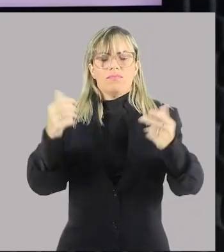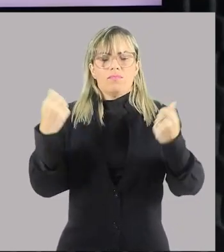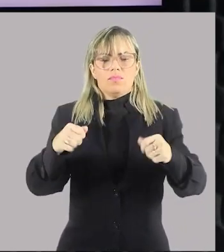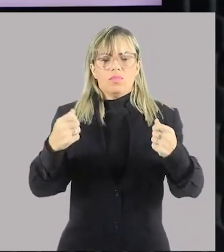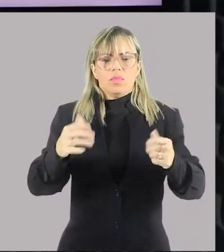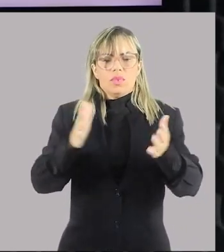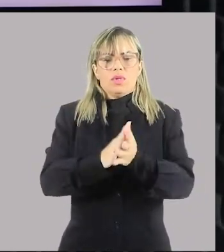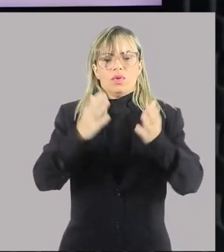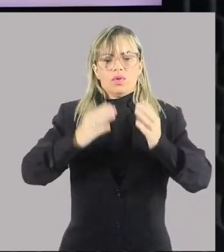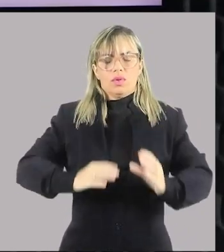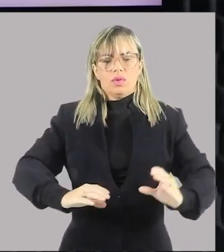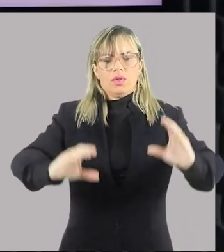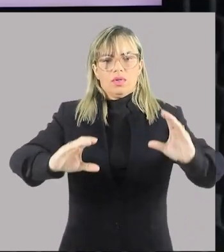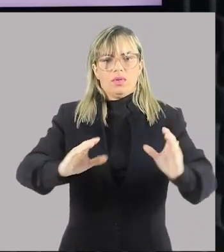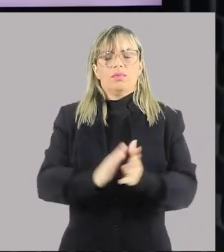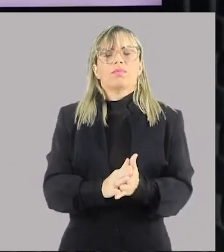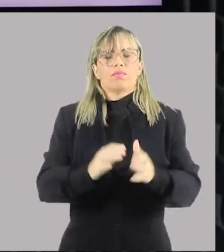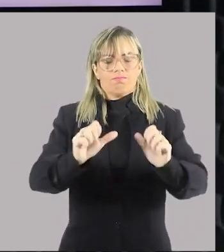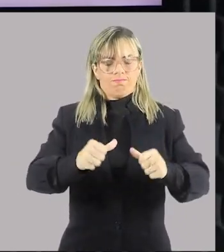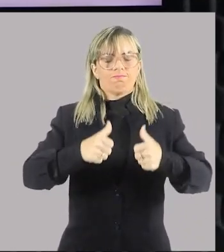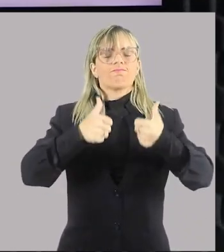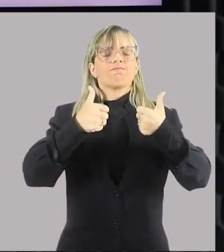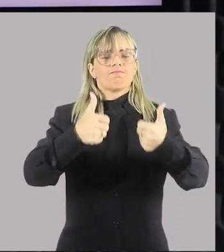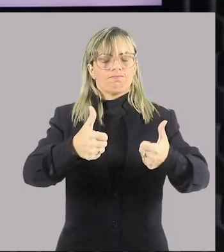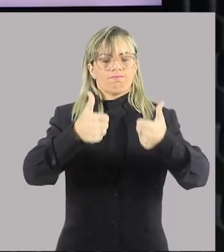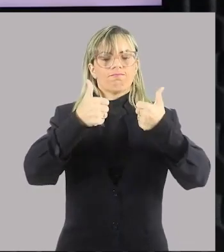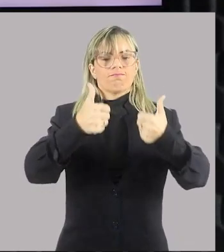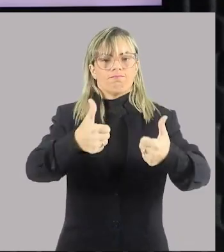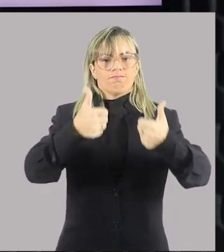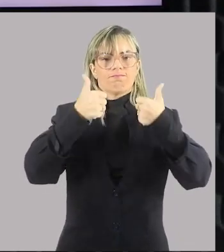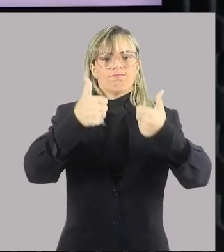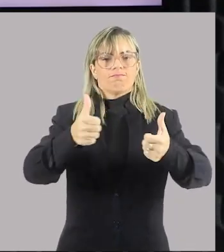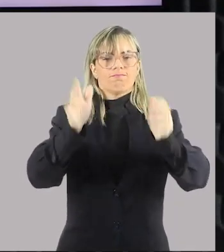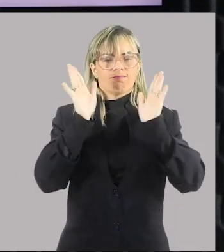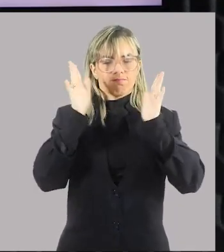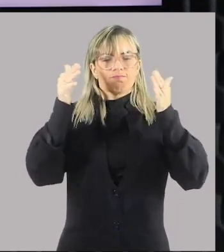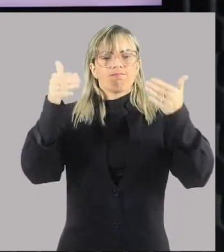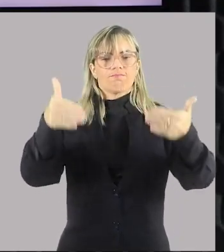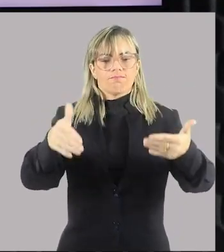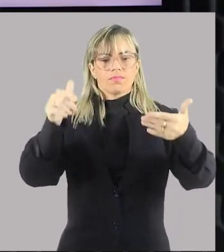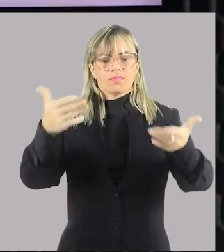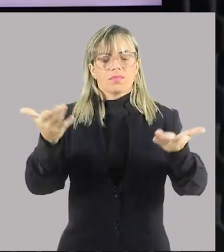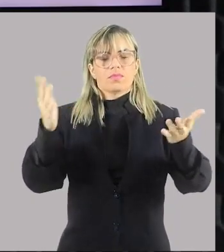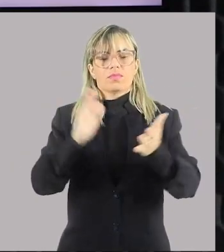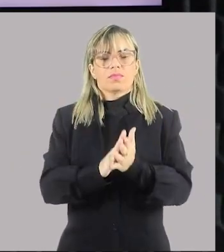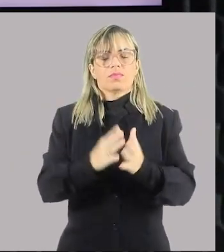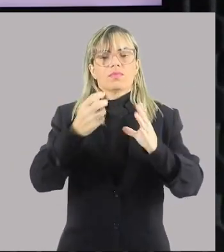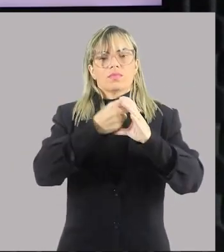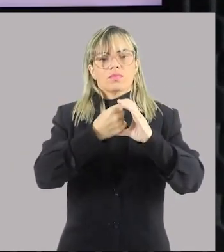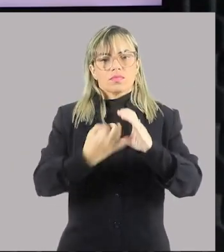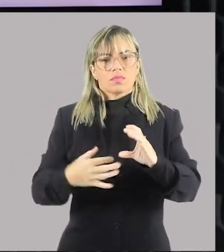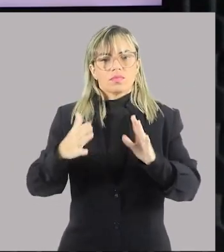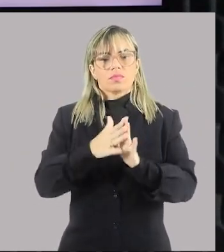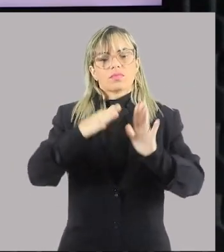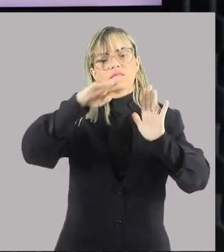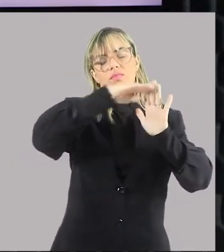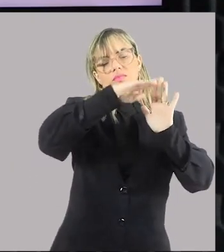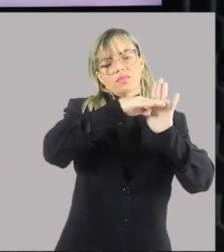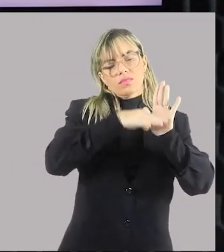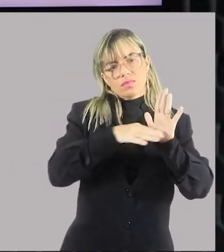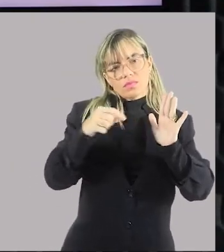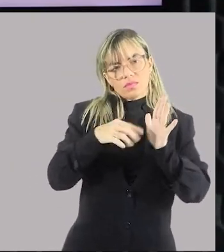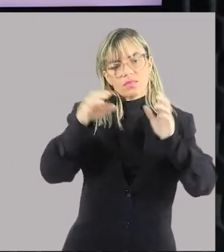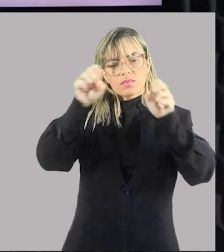levar para os concursos. Isso mesmo. Ó, você está ligadinho. Dentre essas características